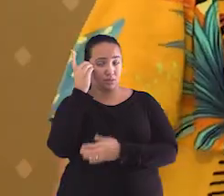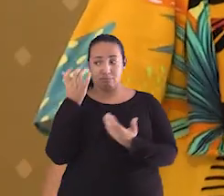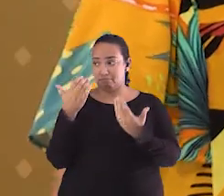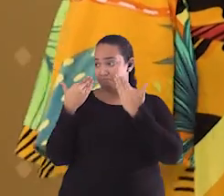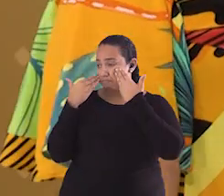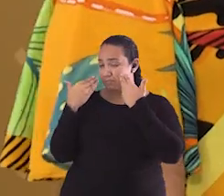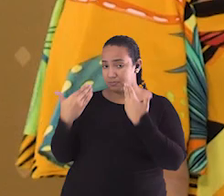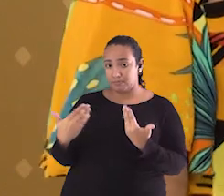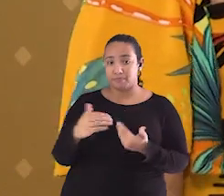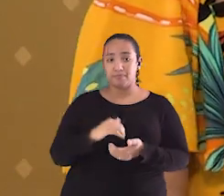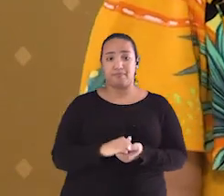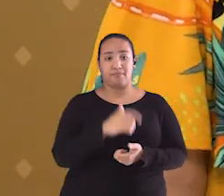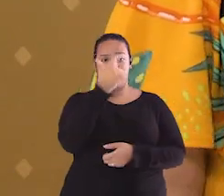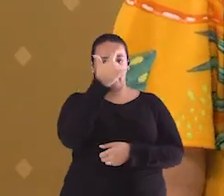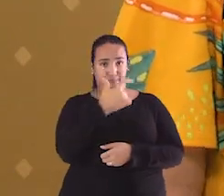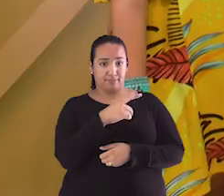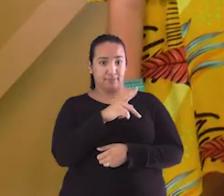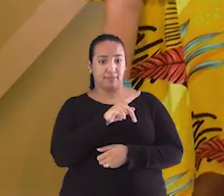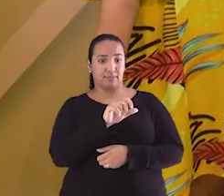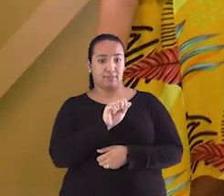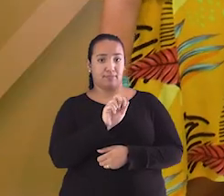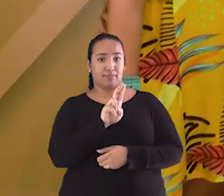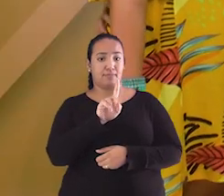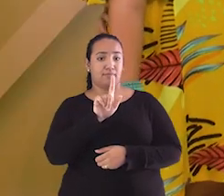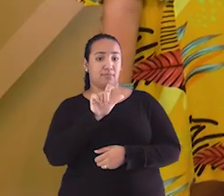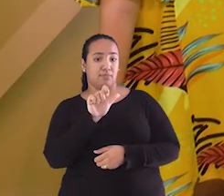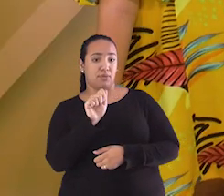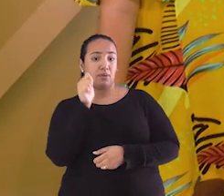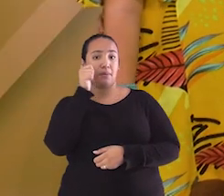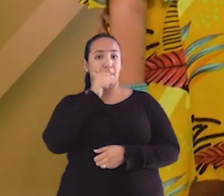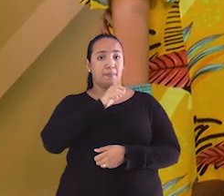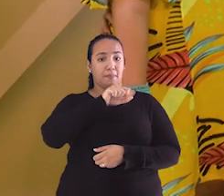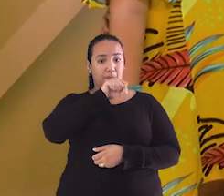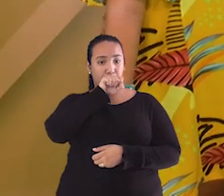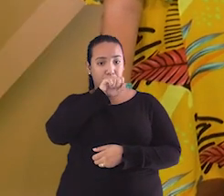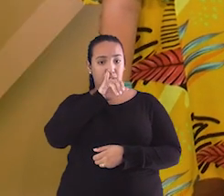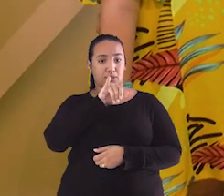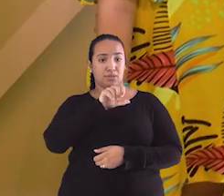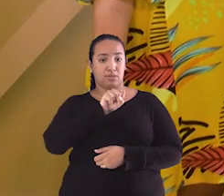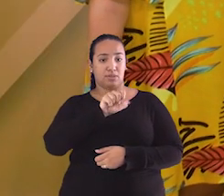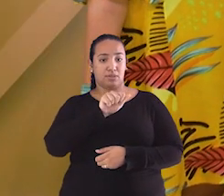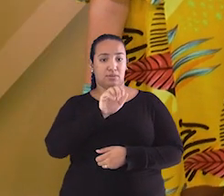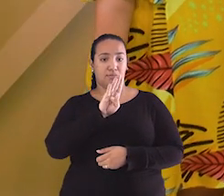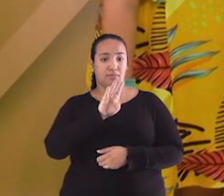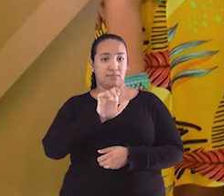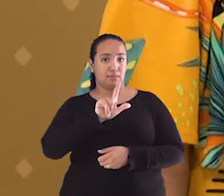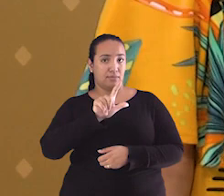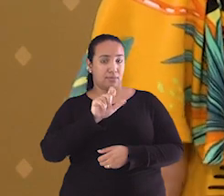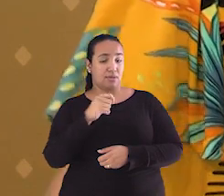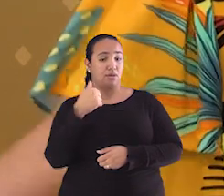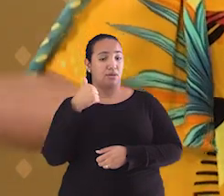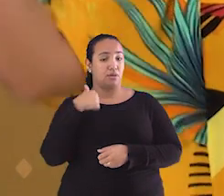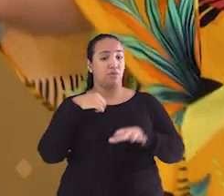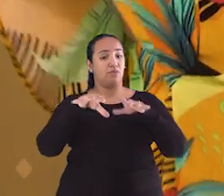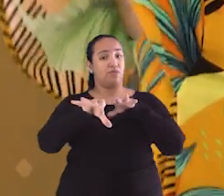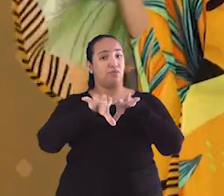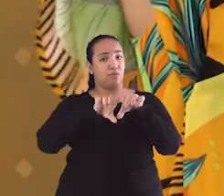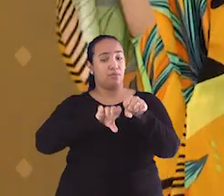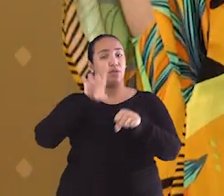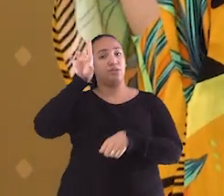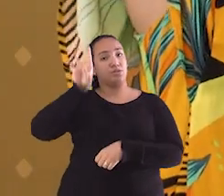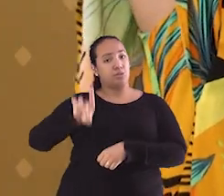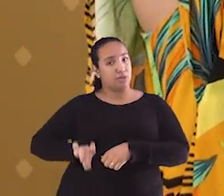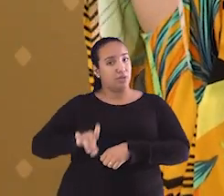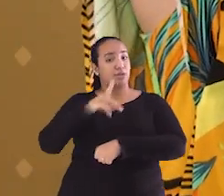gentileza. Eu sou Paula, sou a mãe da Isabela, né? Eu sou formada em Direito, Sociologia e